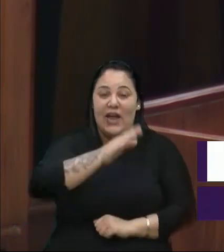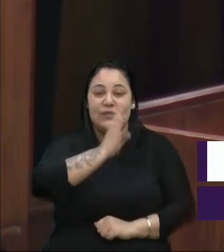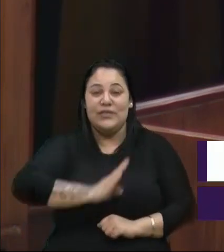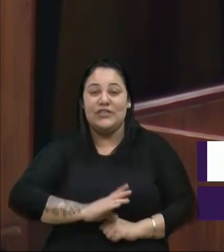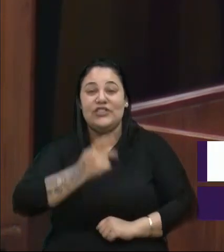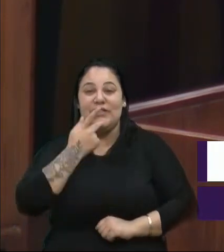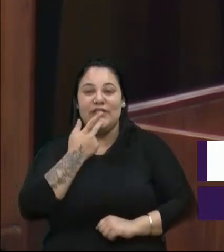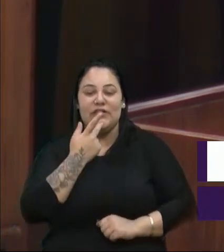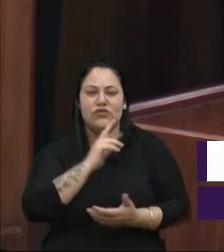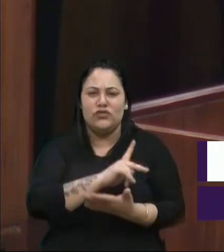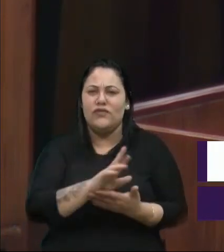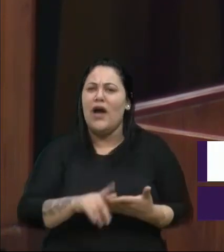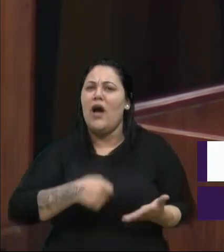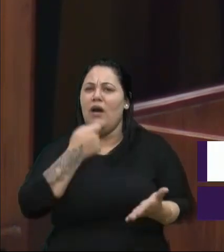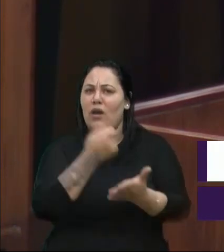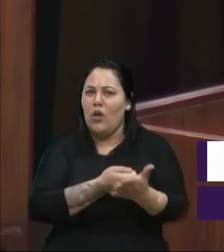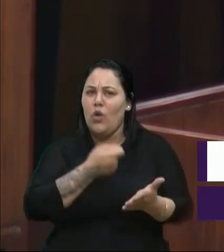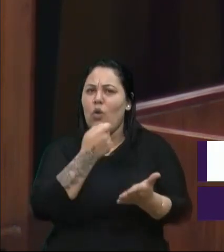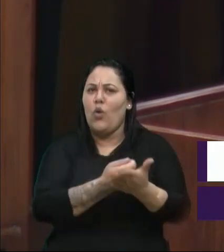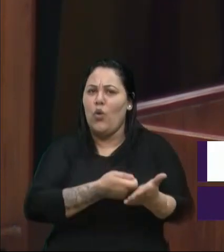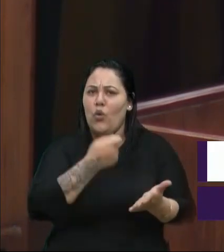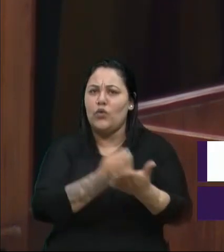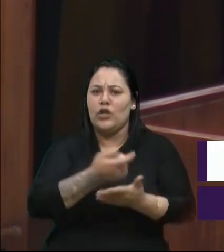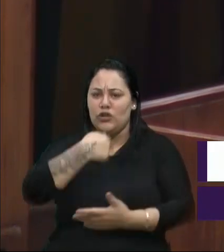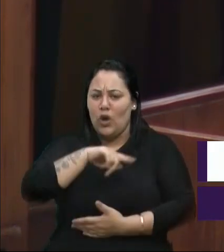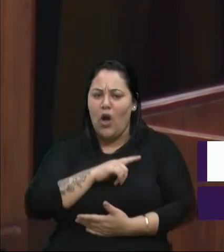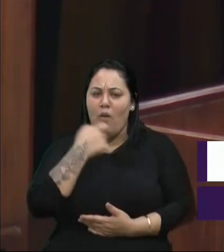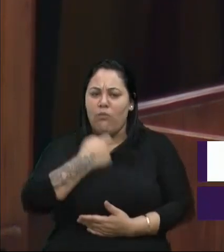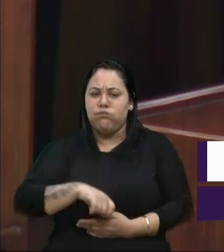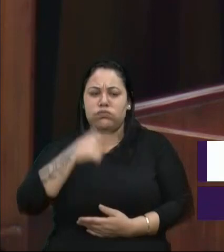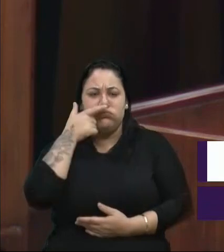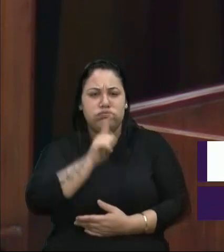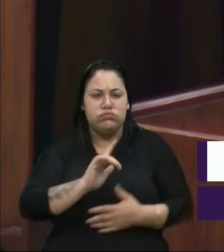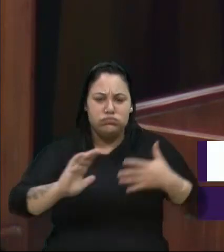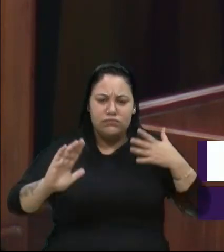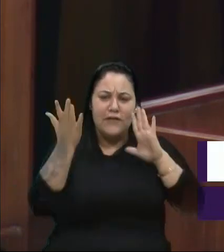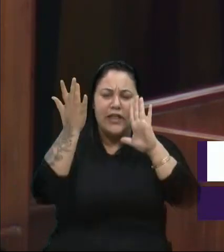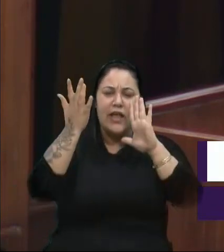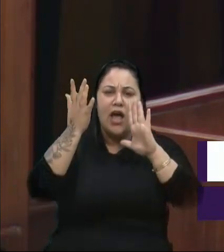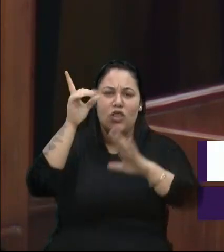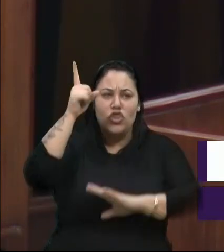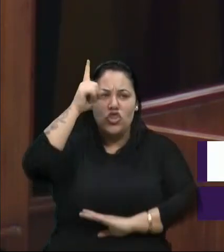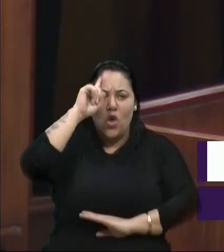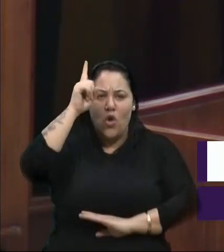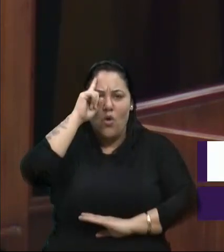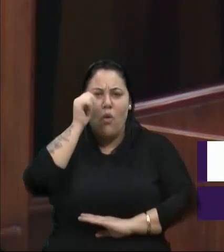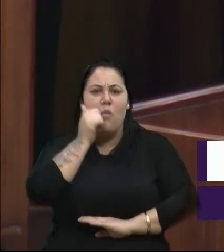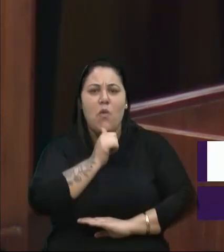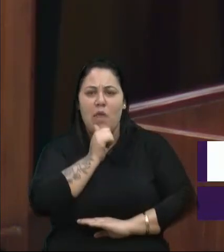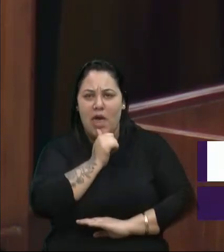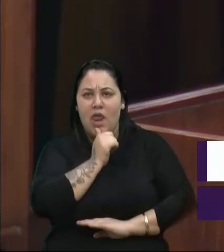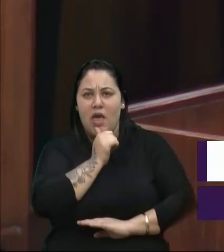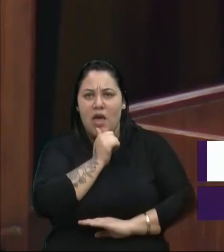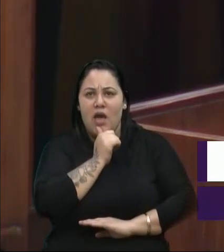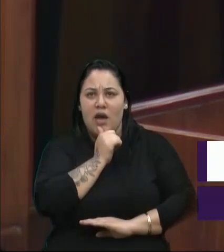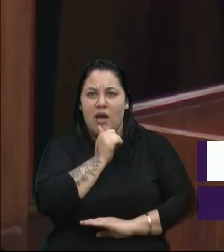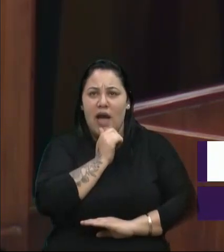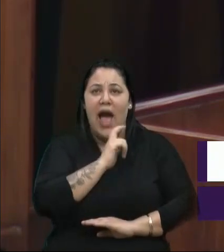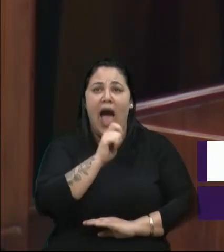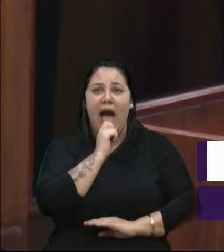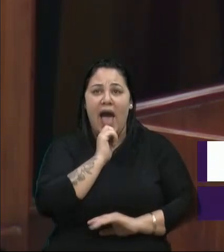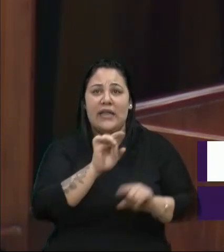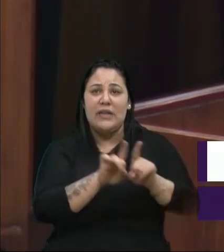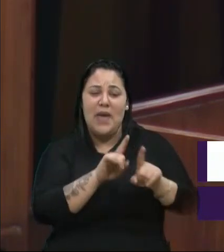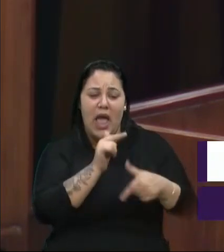inúmeras batalhas que precisam ser vencidas diariamente pelas mulheres. Uma lógica ainda